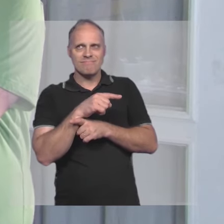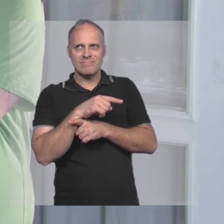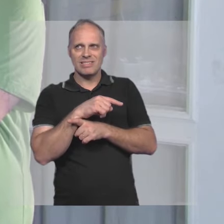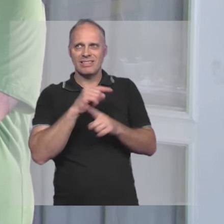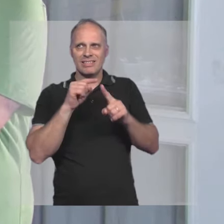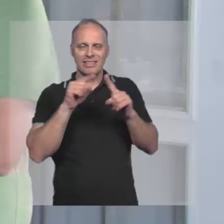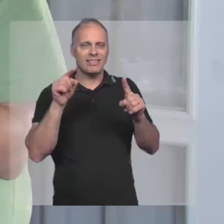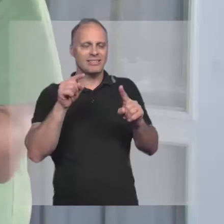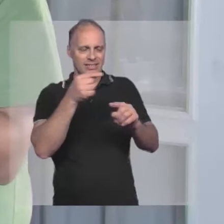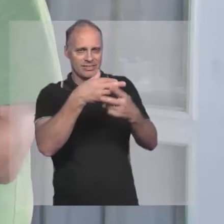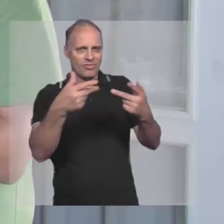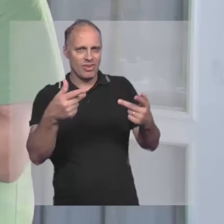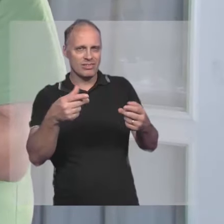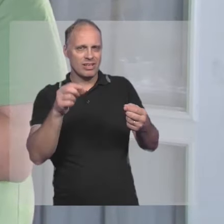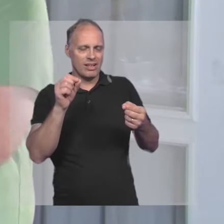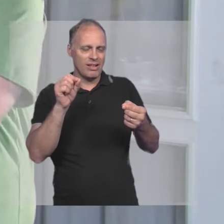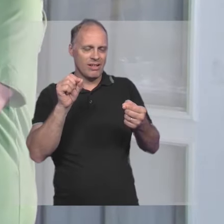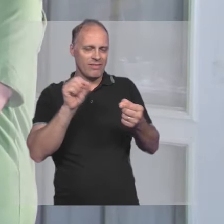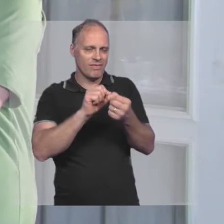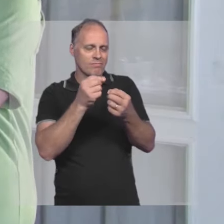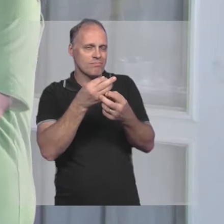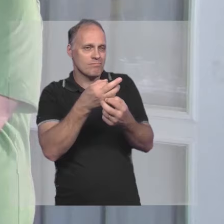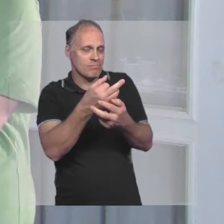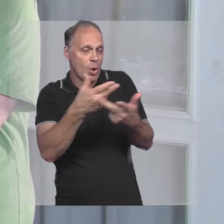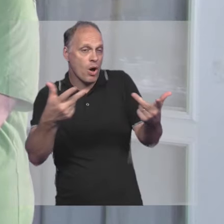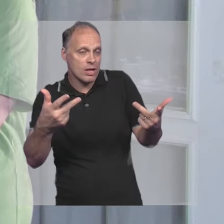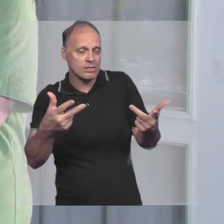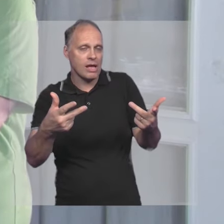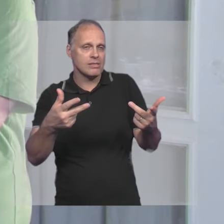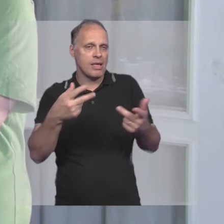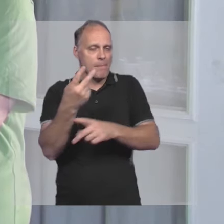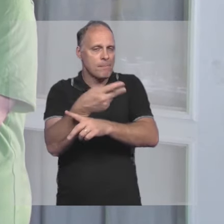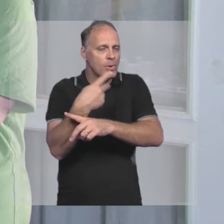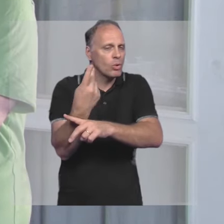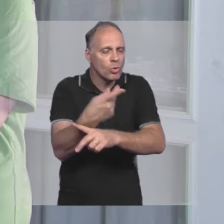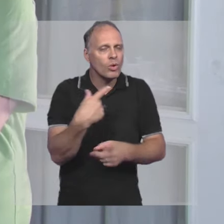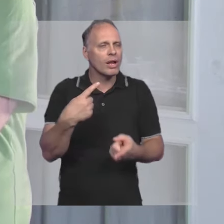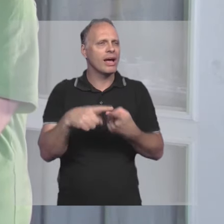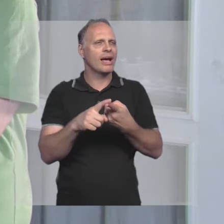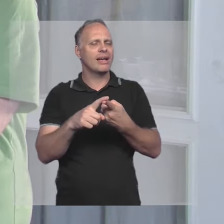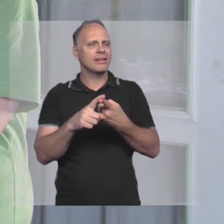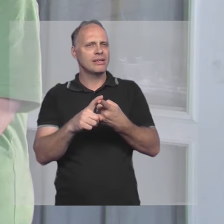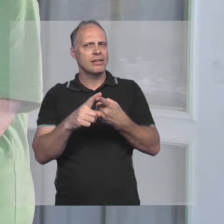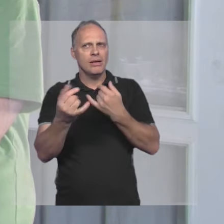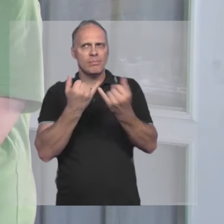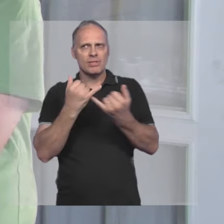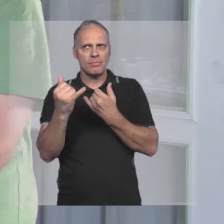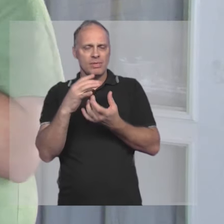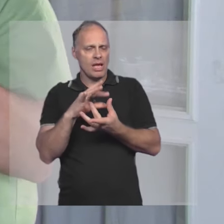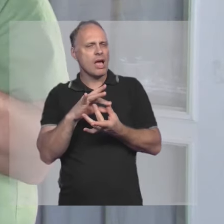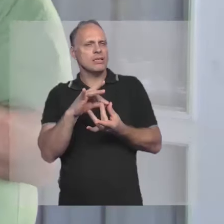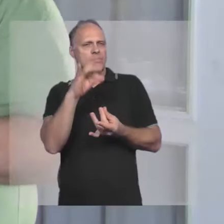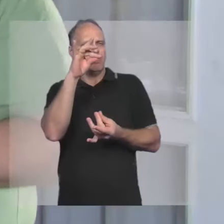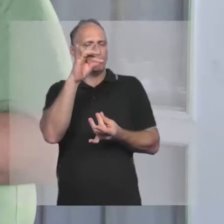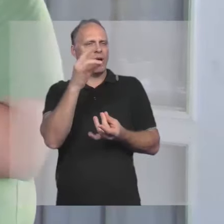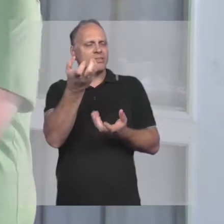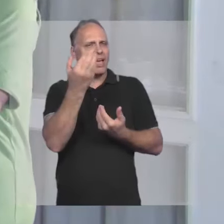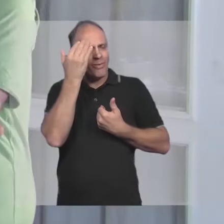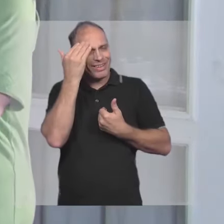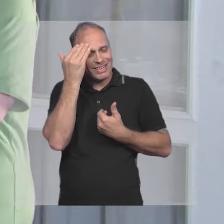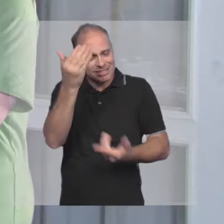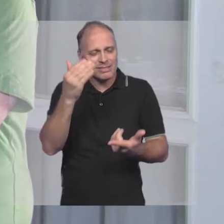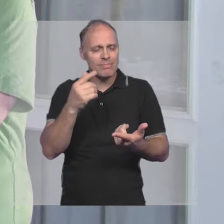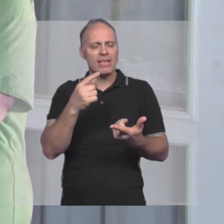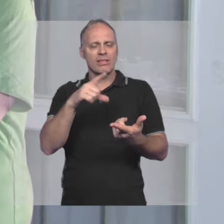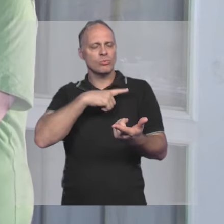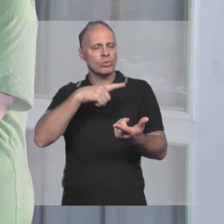forma, e eu não estou sendo pejorativo, muito peculiar de uma espiritualidade que tu tem, que é o